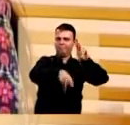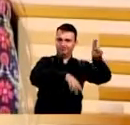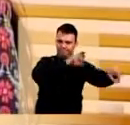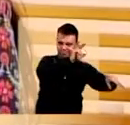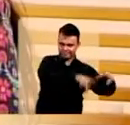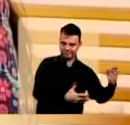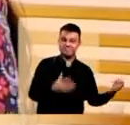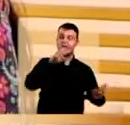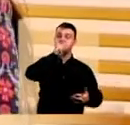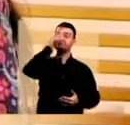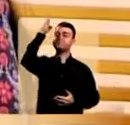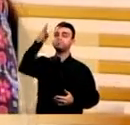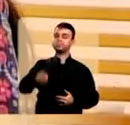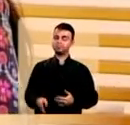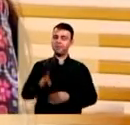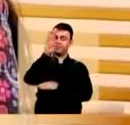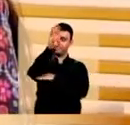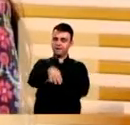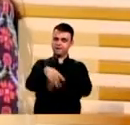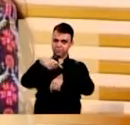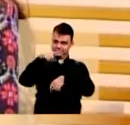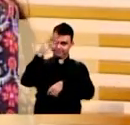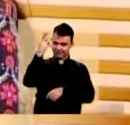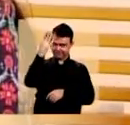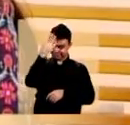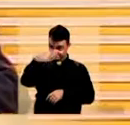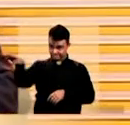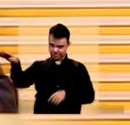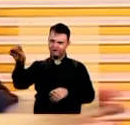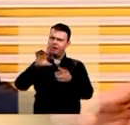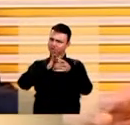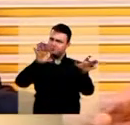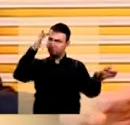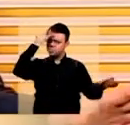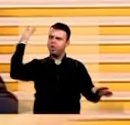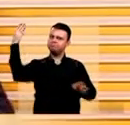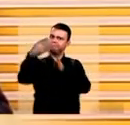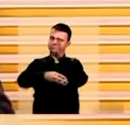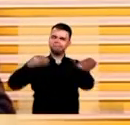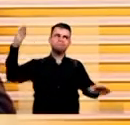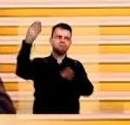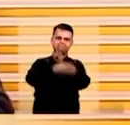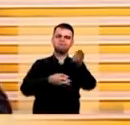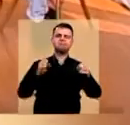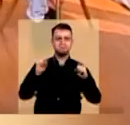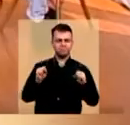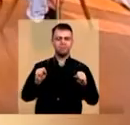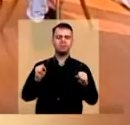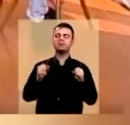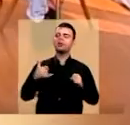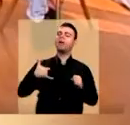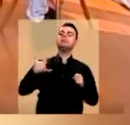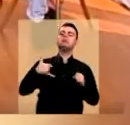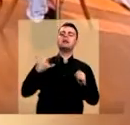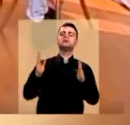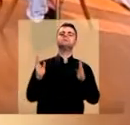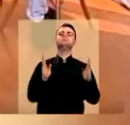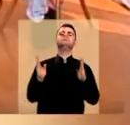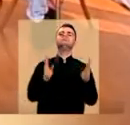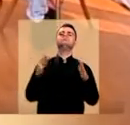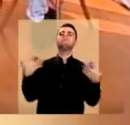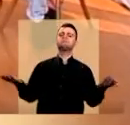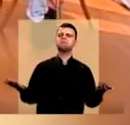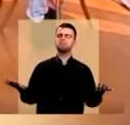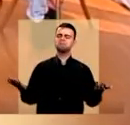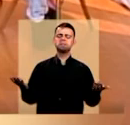temática diferente e é todo sábado às 3h30 da tarde. Também aberto para a população. Aberto ao público. Perfeito. Tem alguma idade que é recomendável